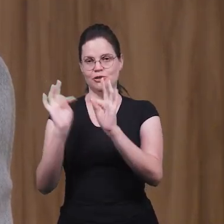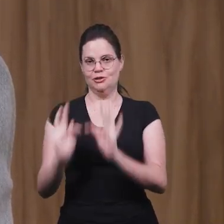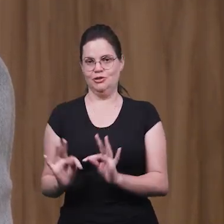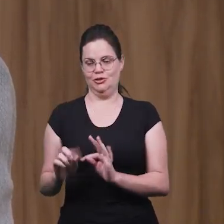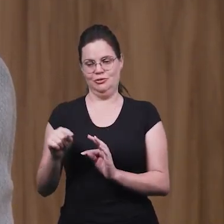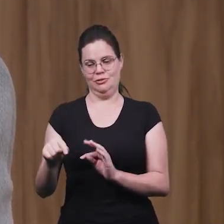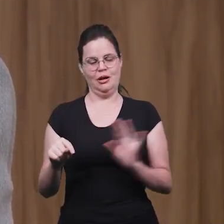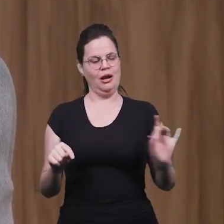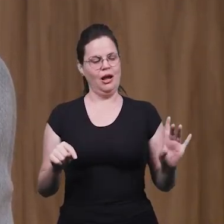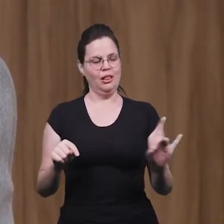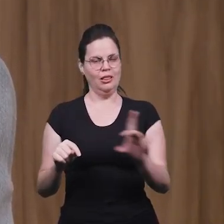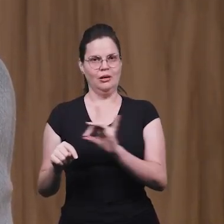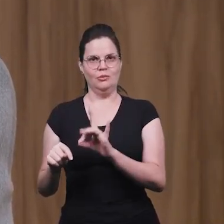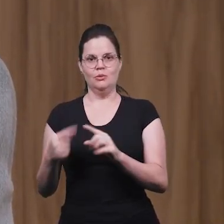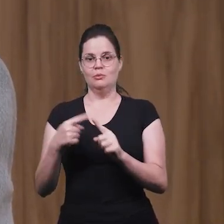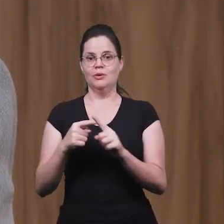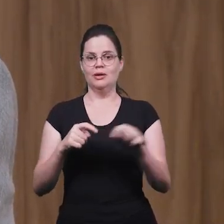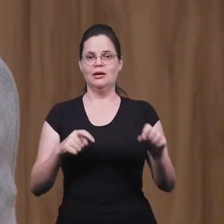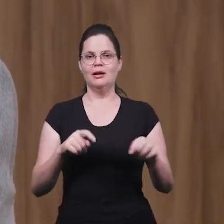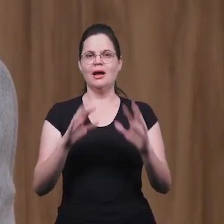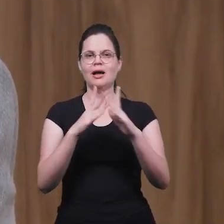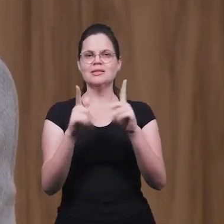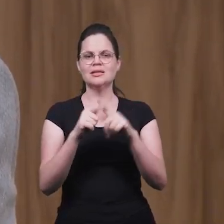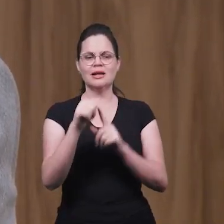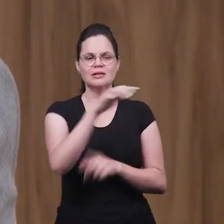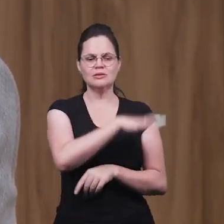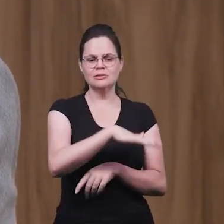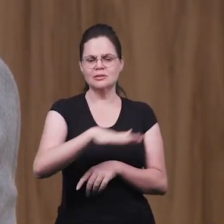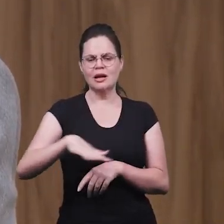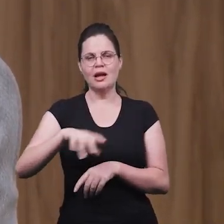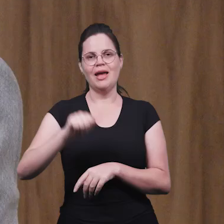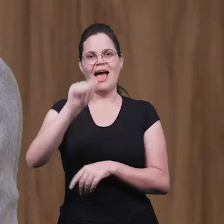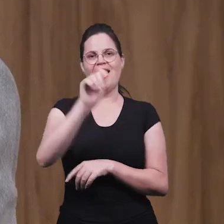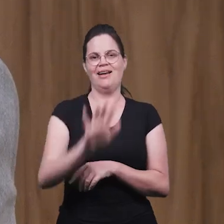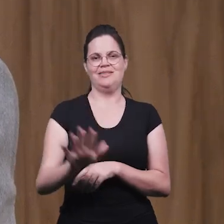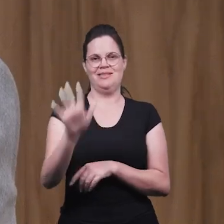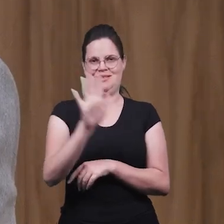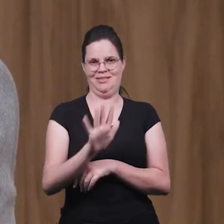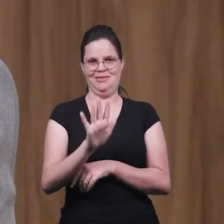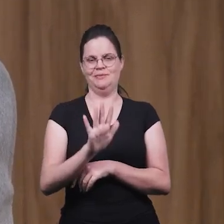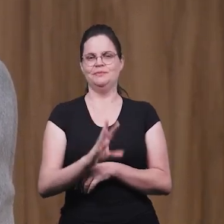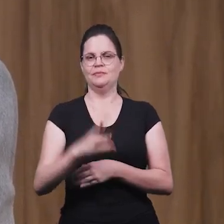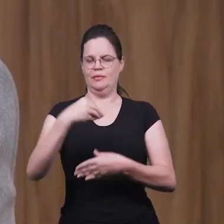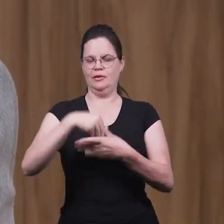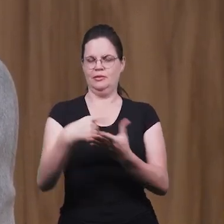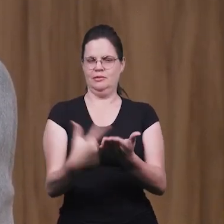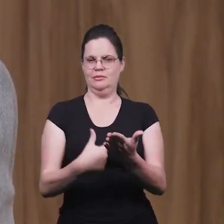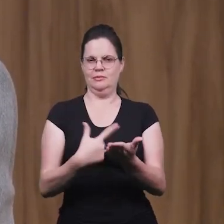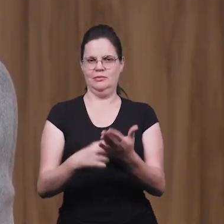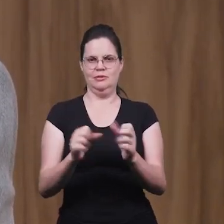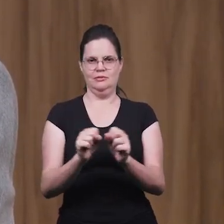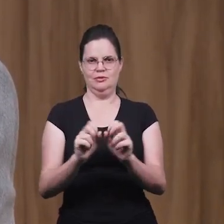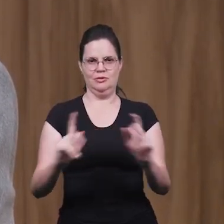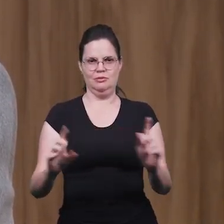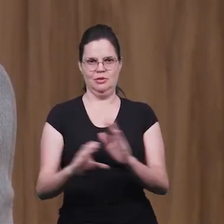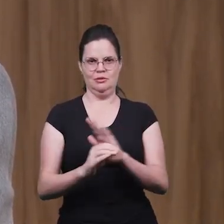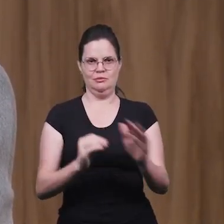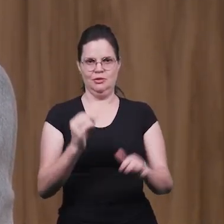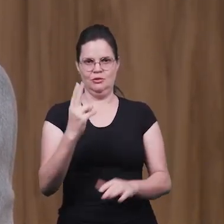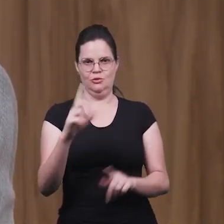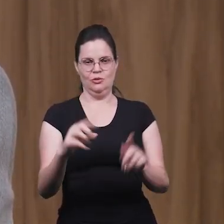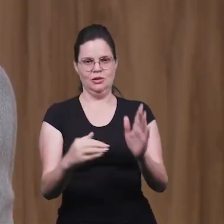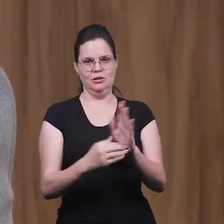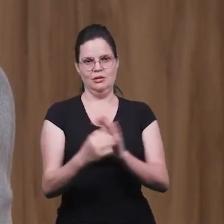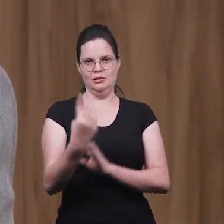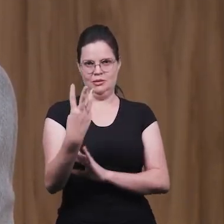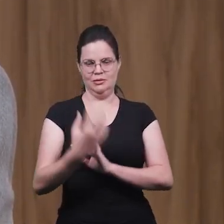Senhor Jesus às igrejas da Ásia, conforme registrado no livro de Apocalipse, no capítulo 2, capítulo 3